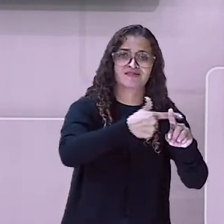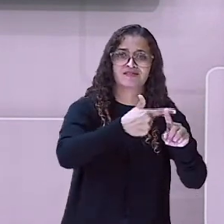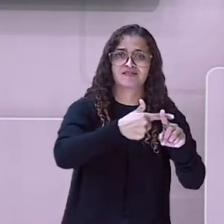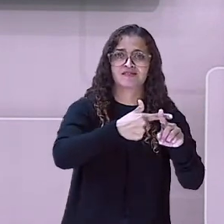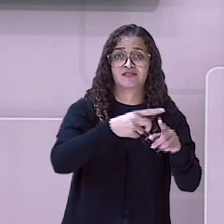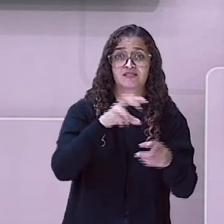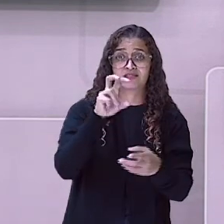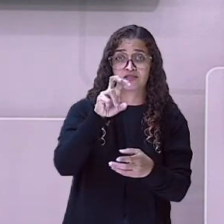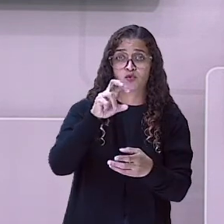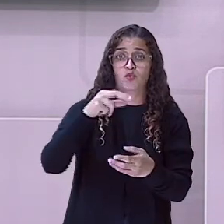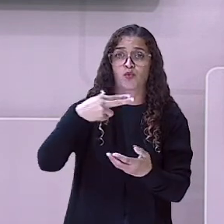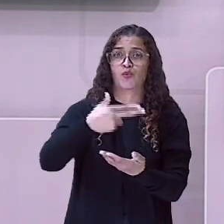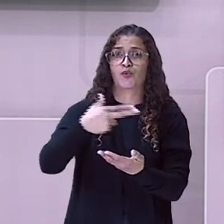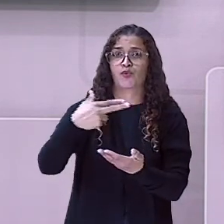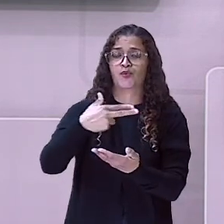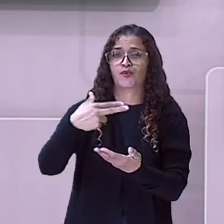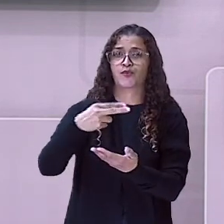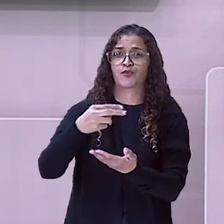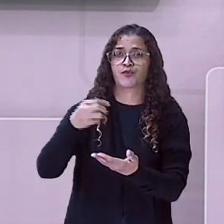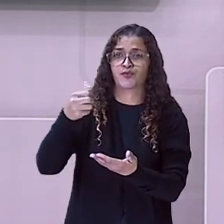8. 2 vezes 5,